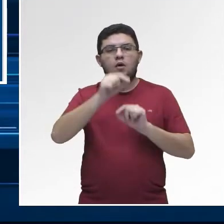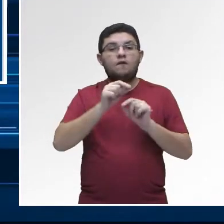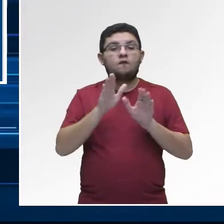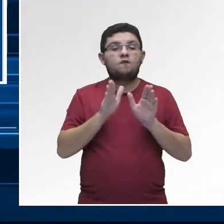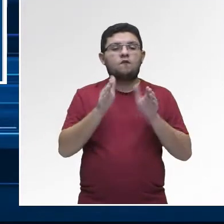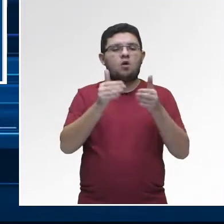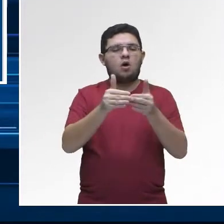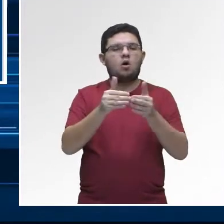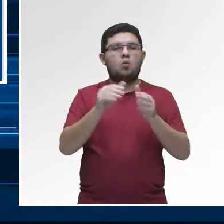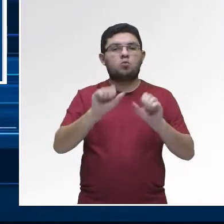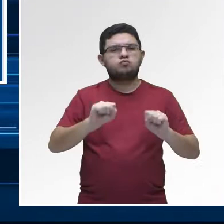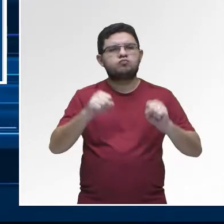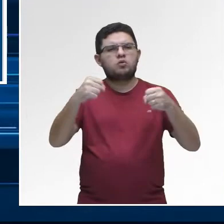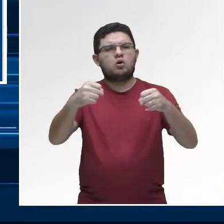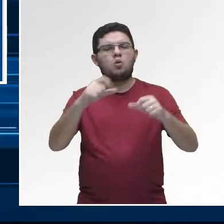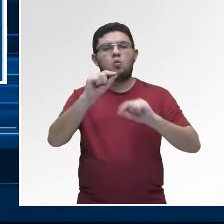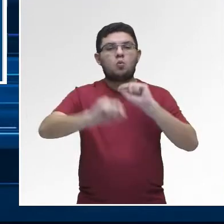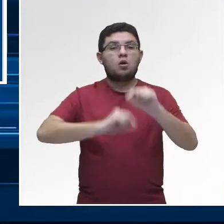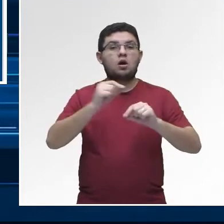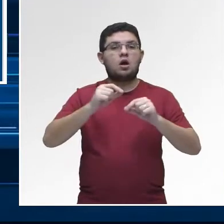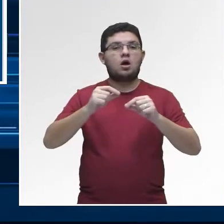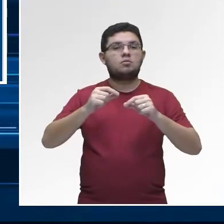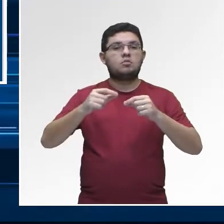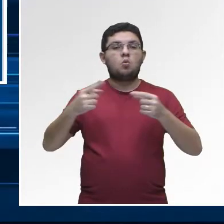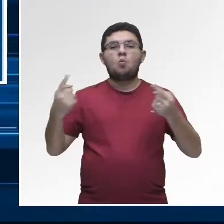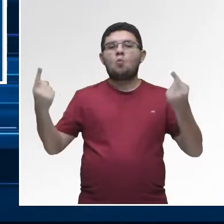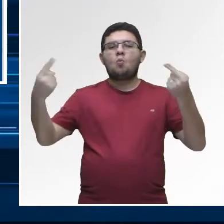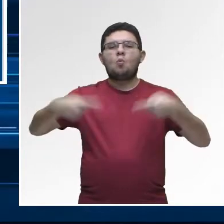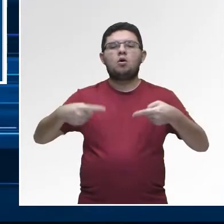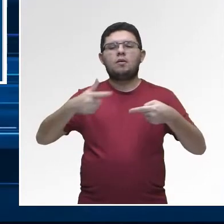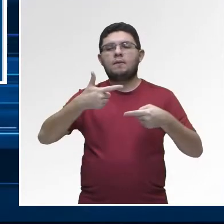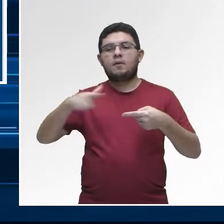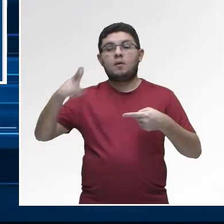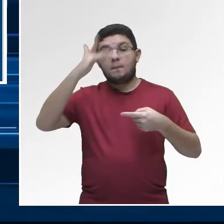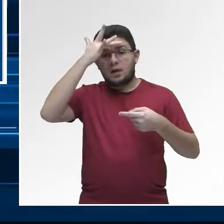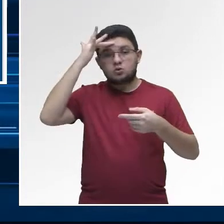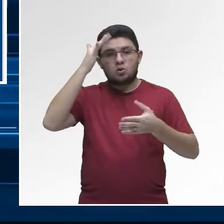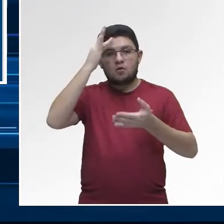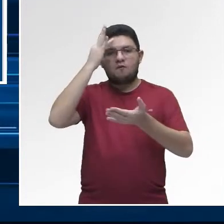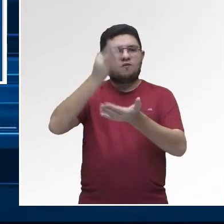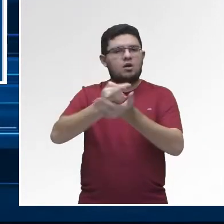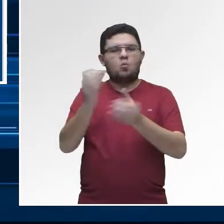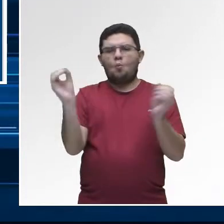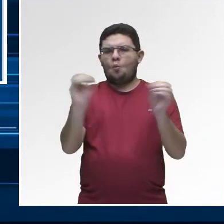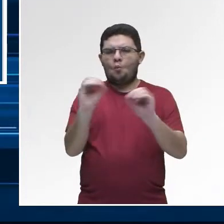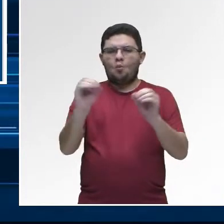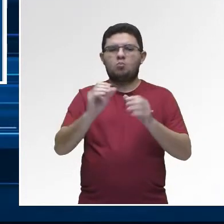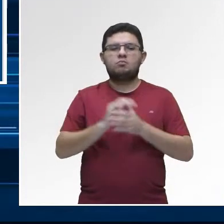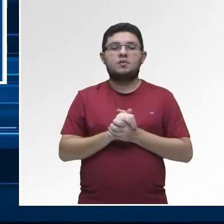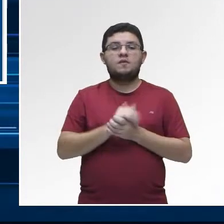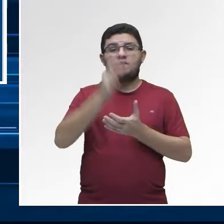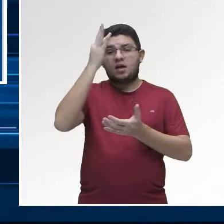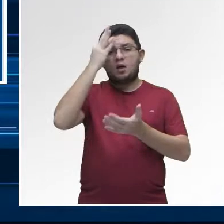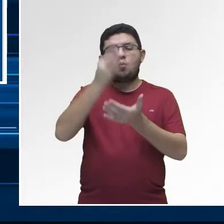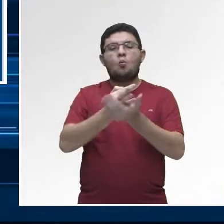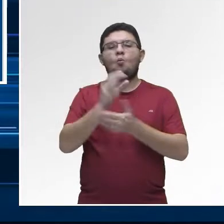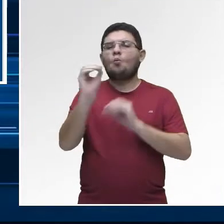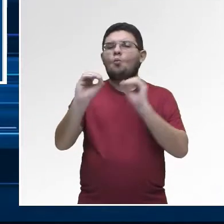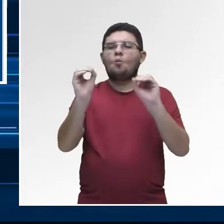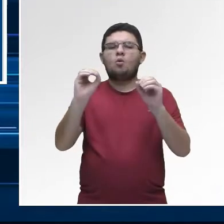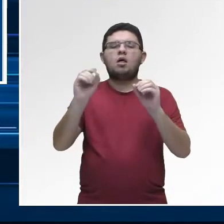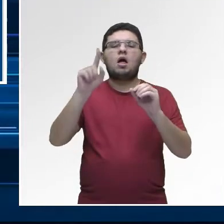ao combate aos infiéis. Quem eram os infiéis? Aqui no caso, os muçulmanos.